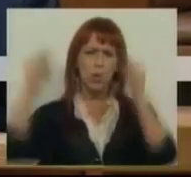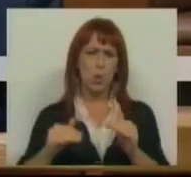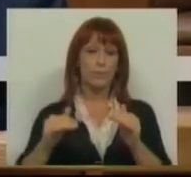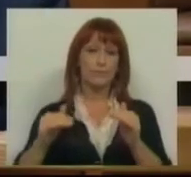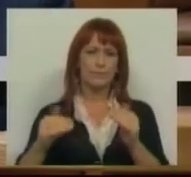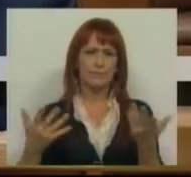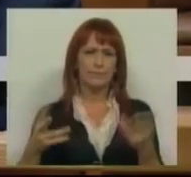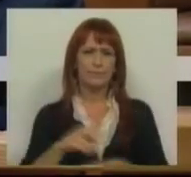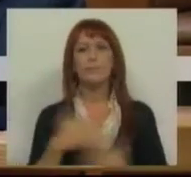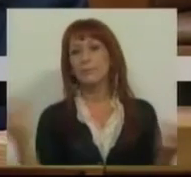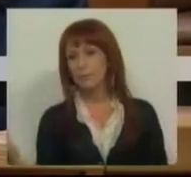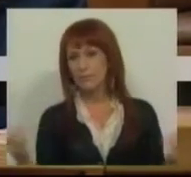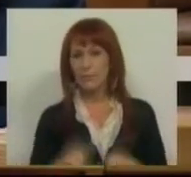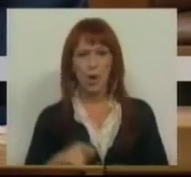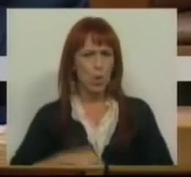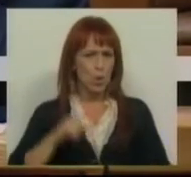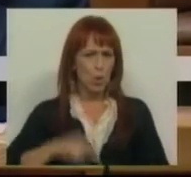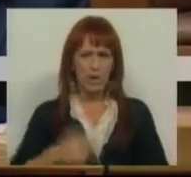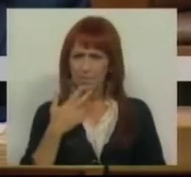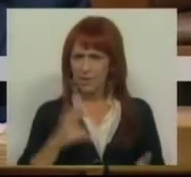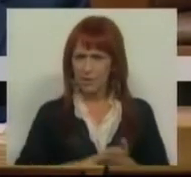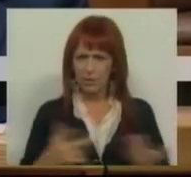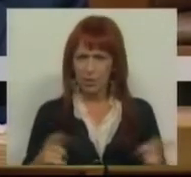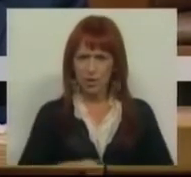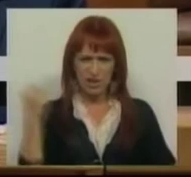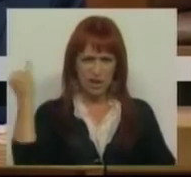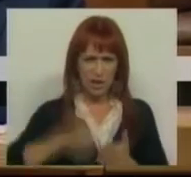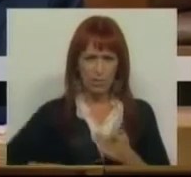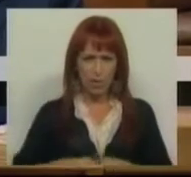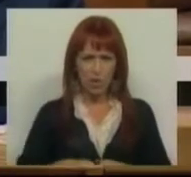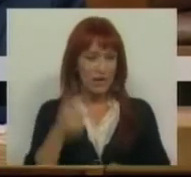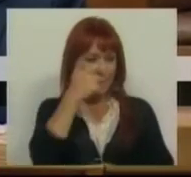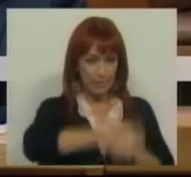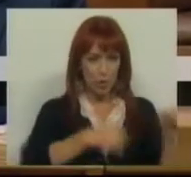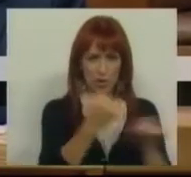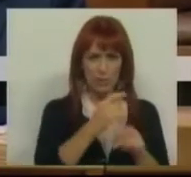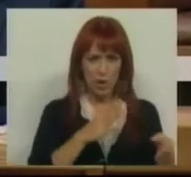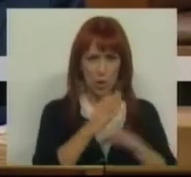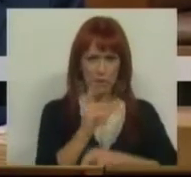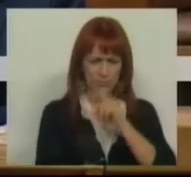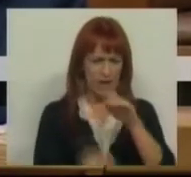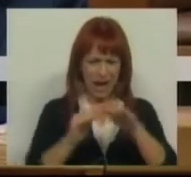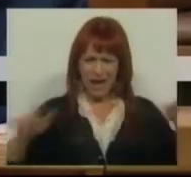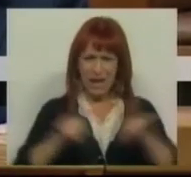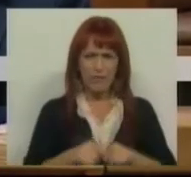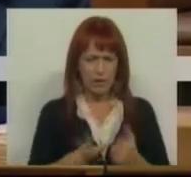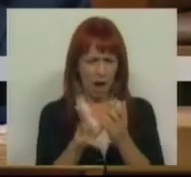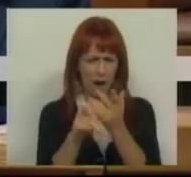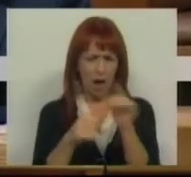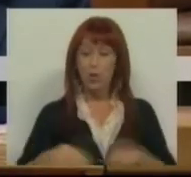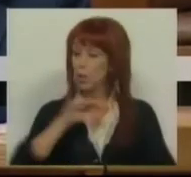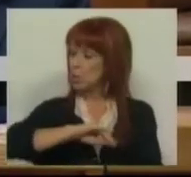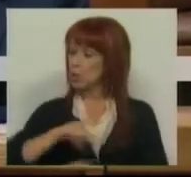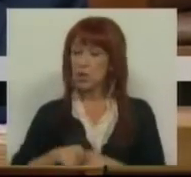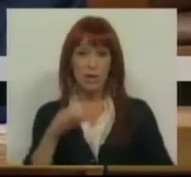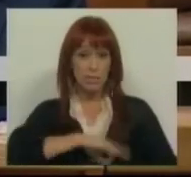descer. Entretanto, no momento da verdade, os impostos sobre quem trabalha continuam ao nível do esbulho e os